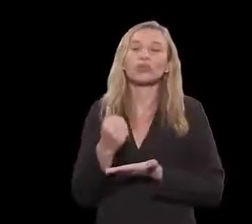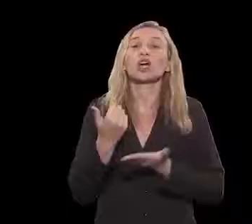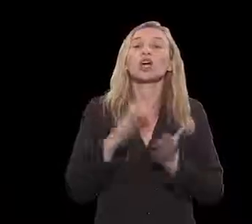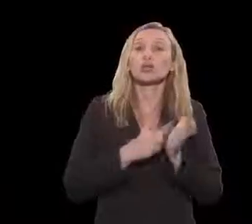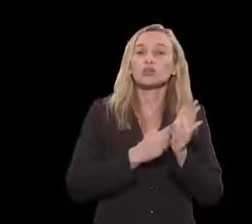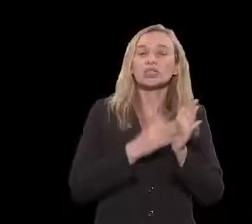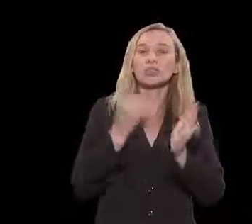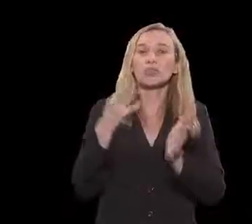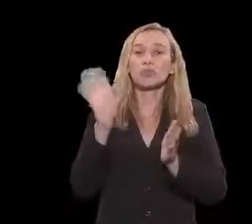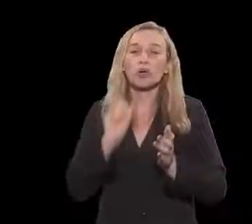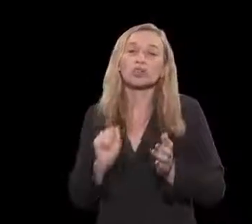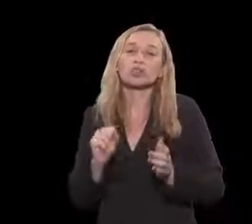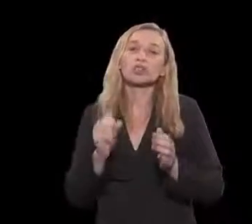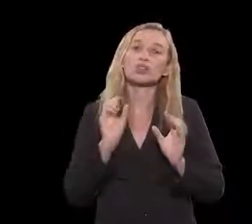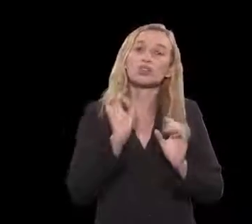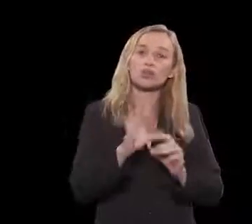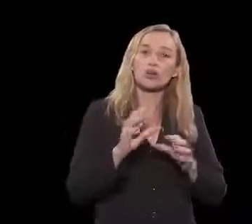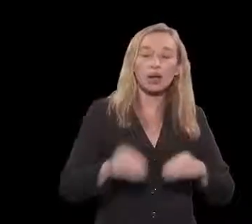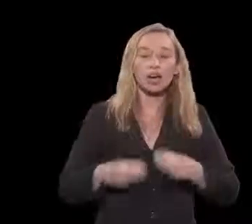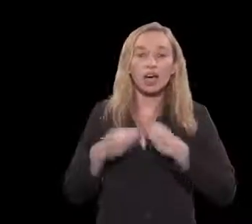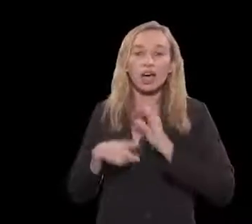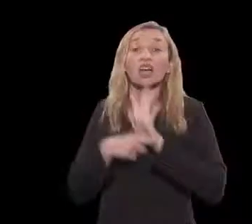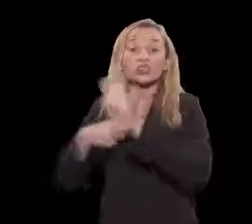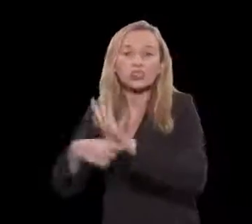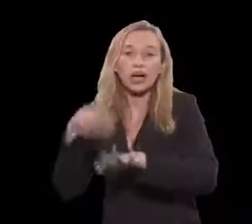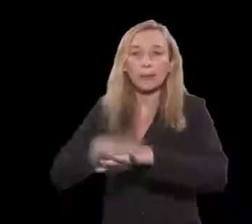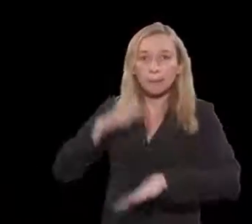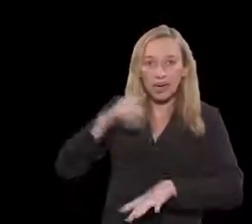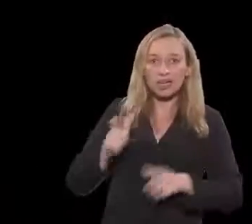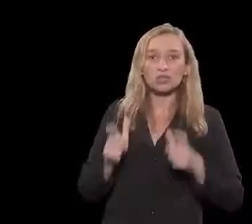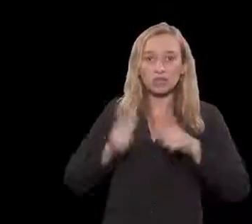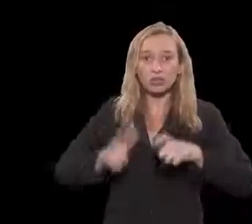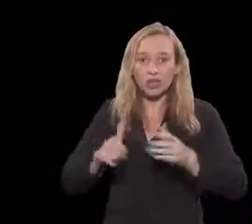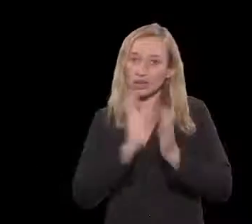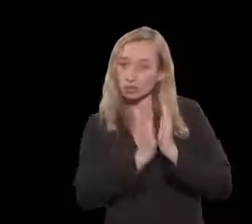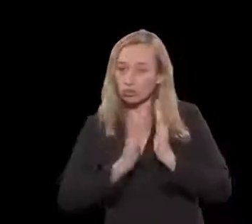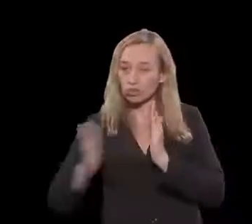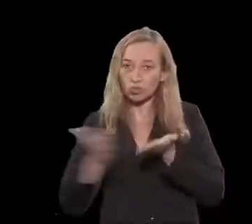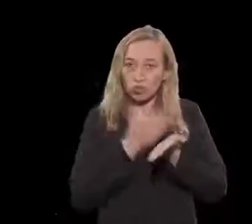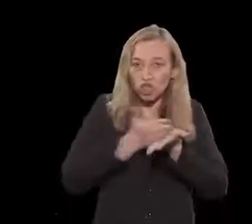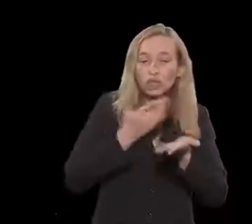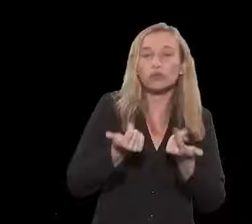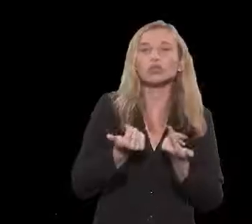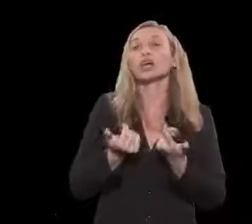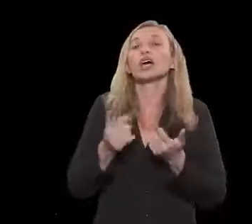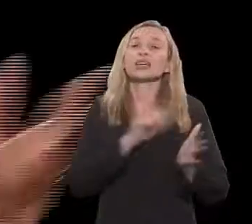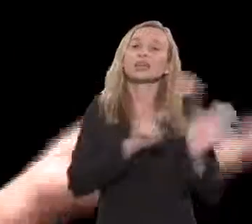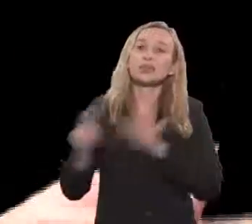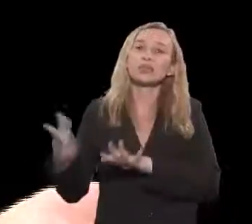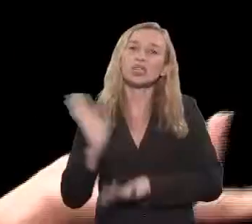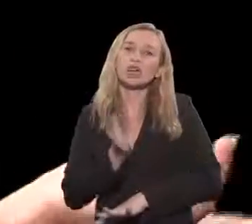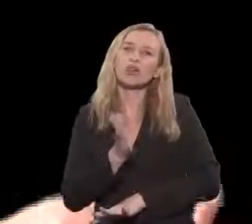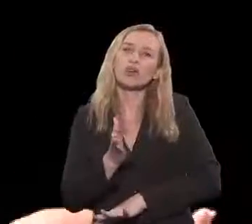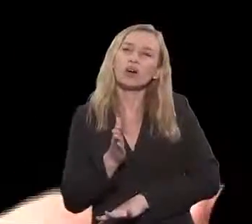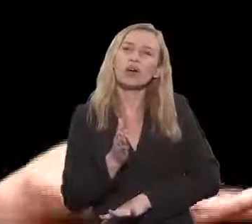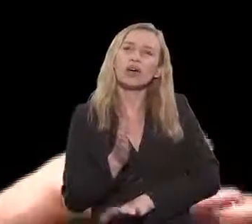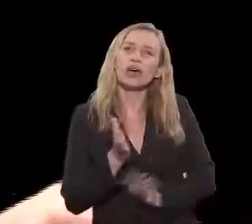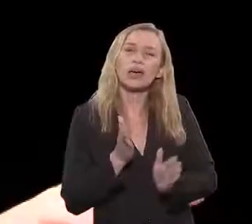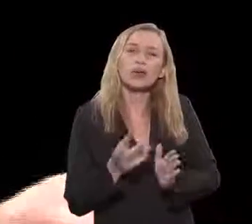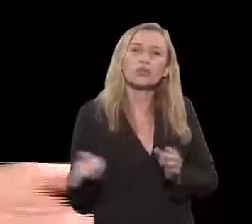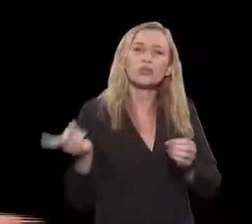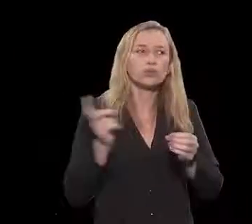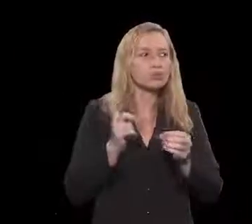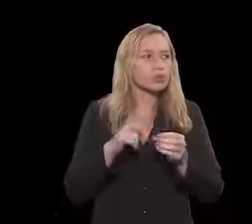Prosa só veio para dar mais fôlego também para o espaço dos livros, né? Essa semana, por exemplo, o Simas